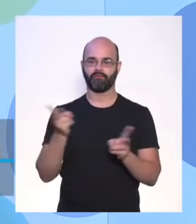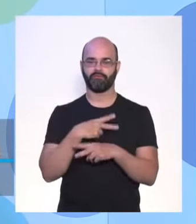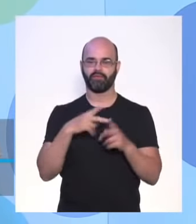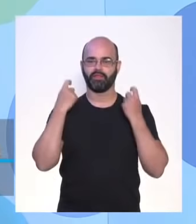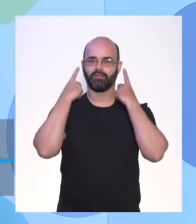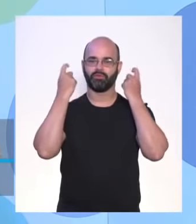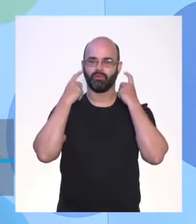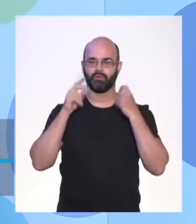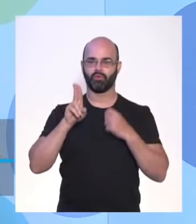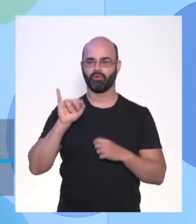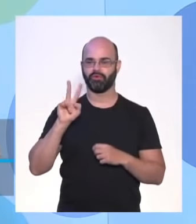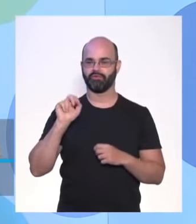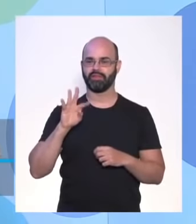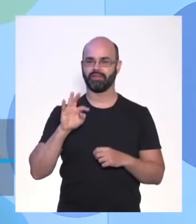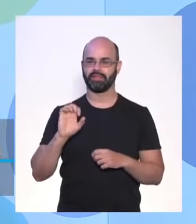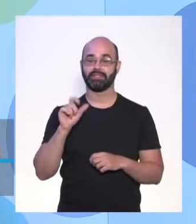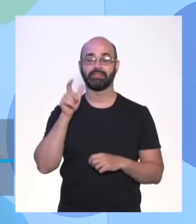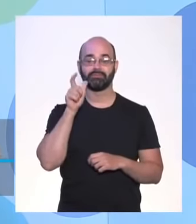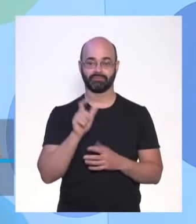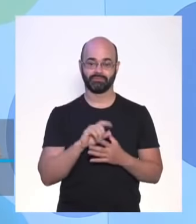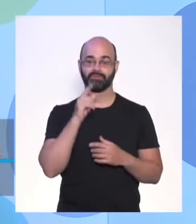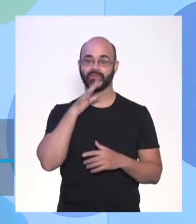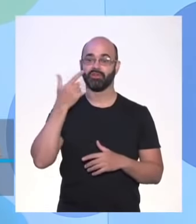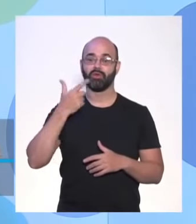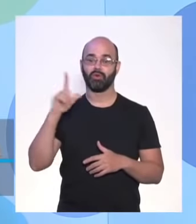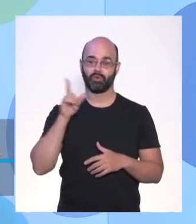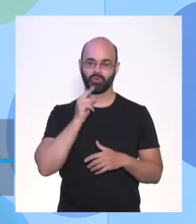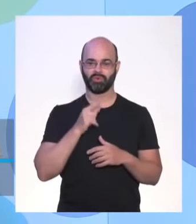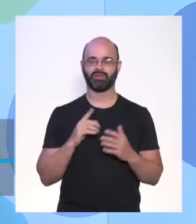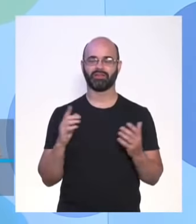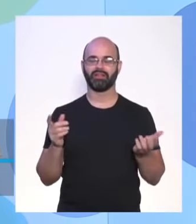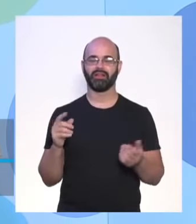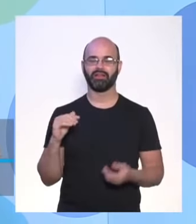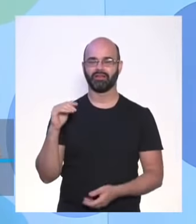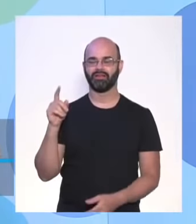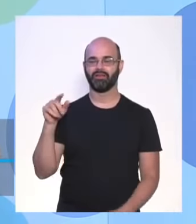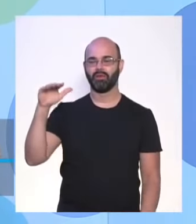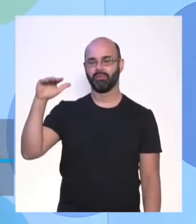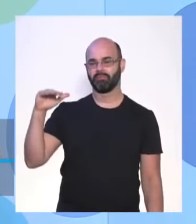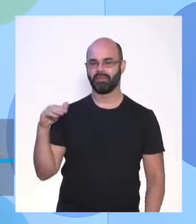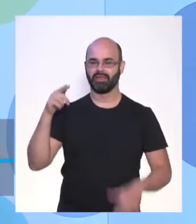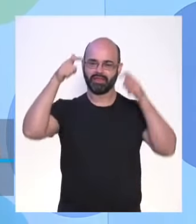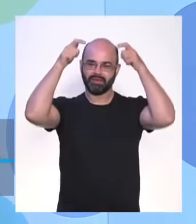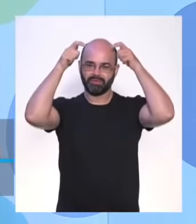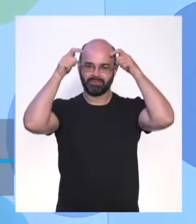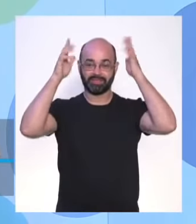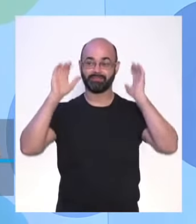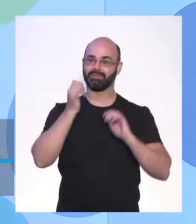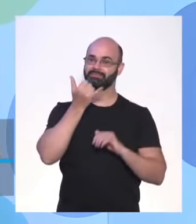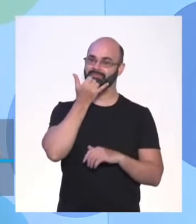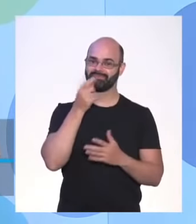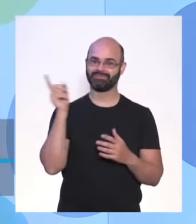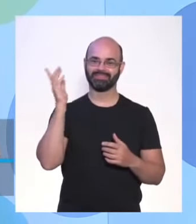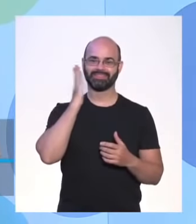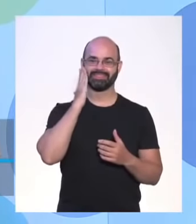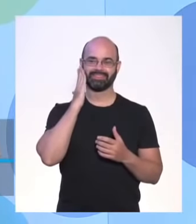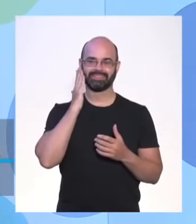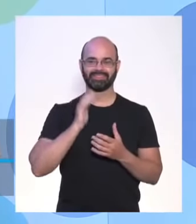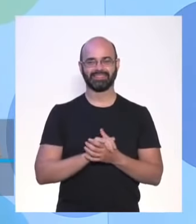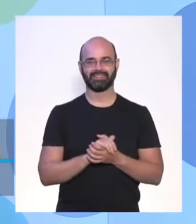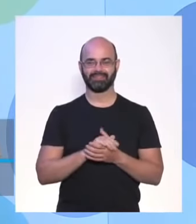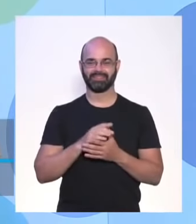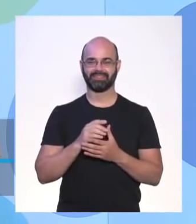novo né várias O Pequeno Príncipe o aluno Allison colocou Olha só já dando spoiler aí O